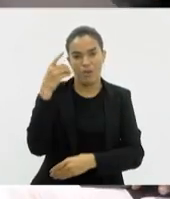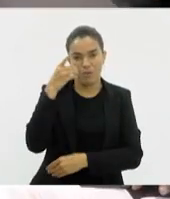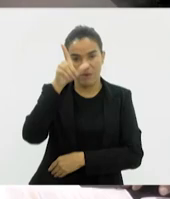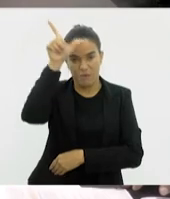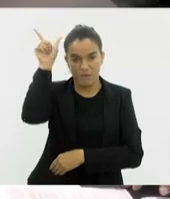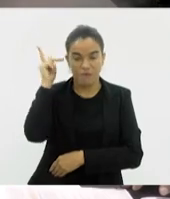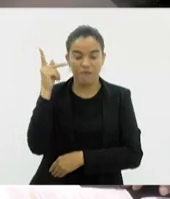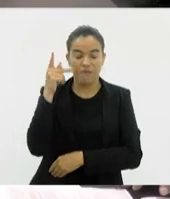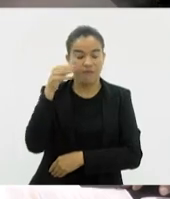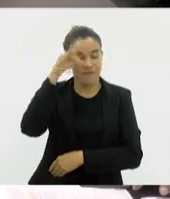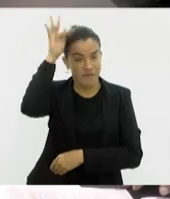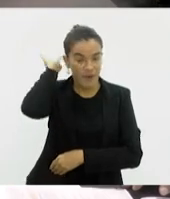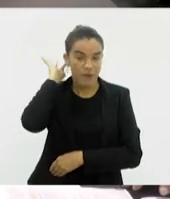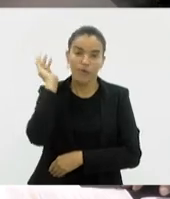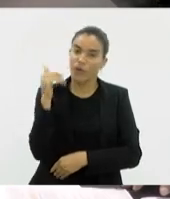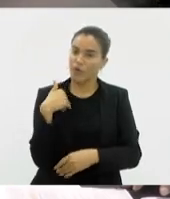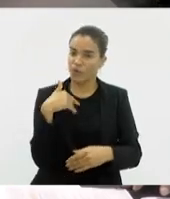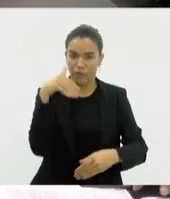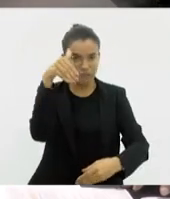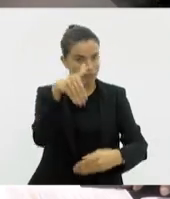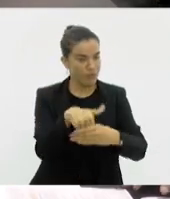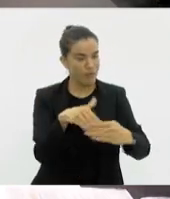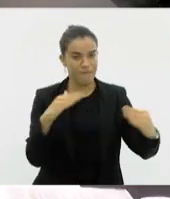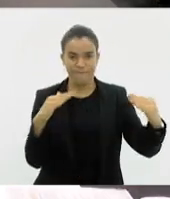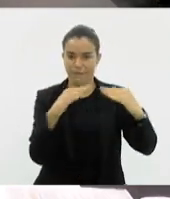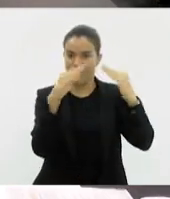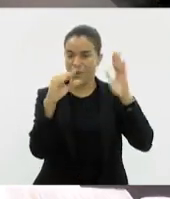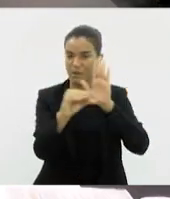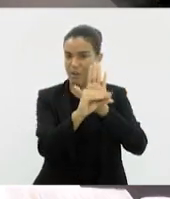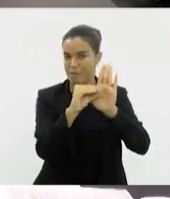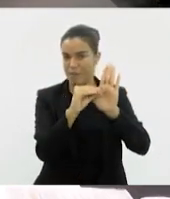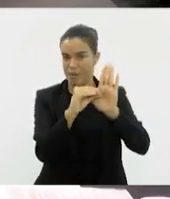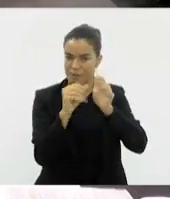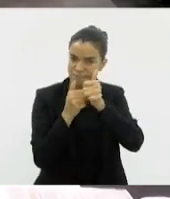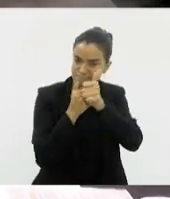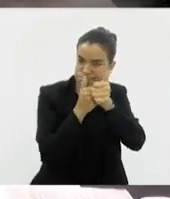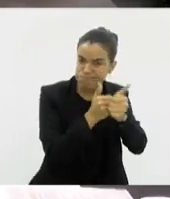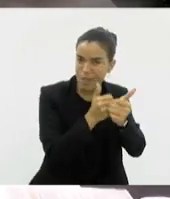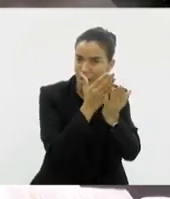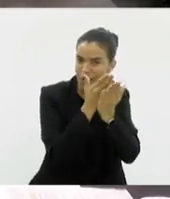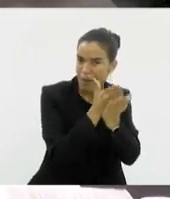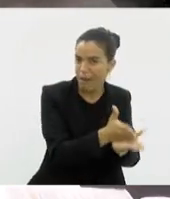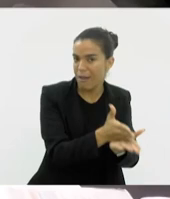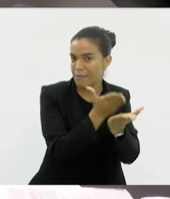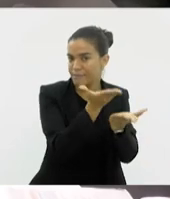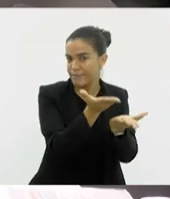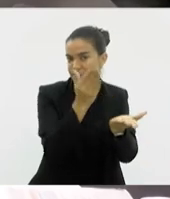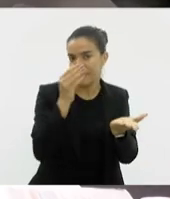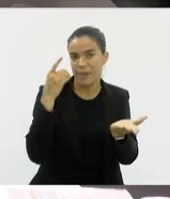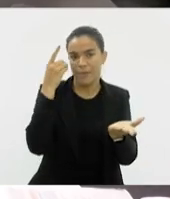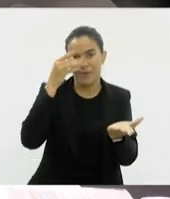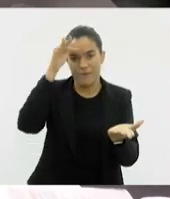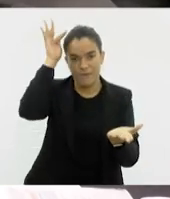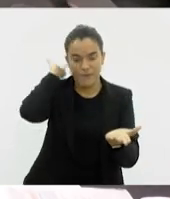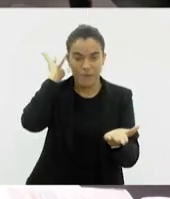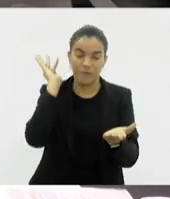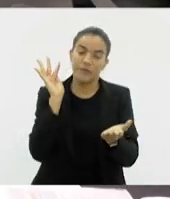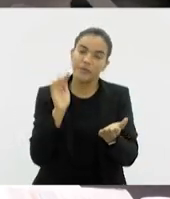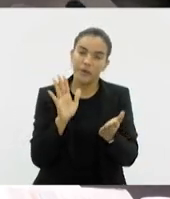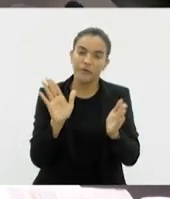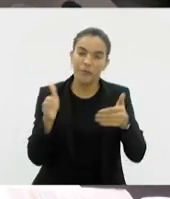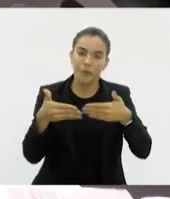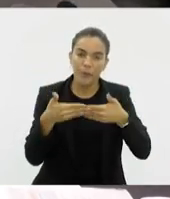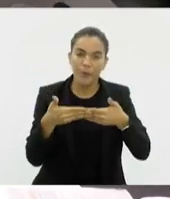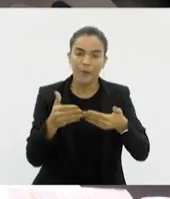estou votando favorável à emenda. Eu também voto consoante parecer inicial do Fred Pacheco. Então vamos concluir a